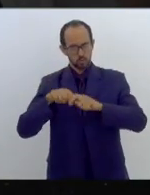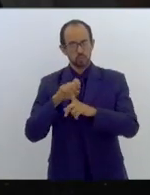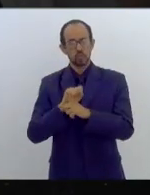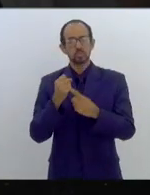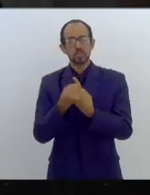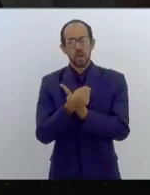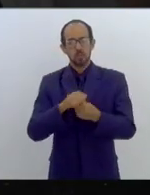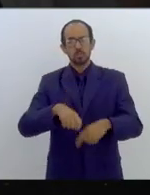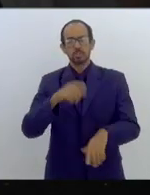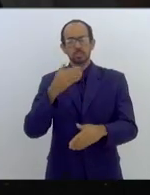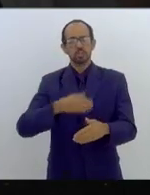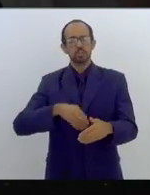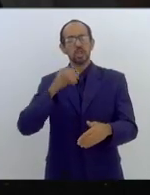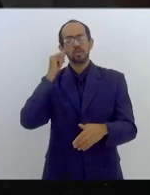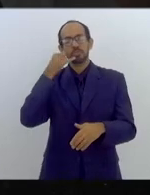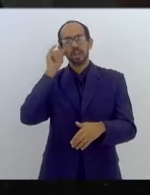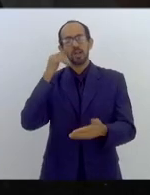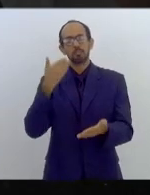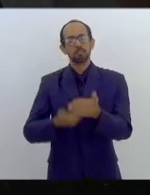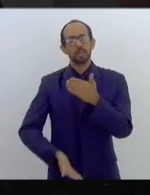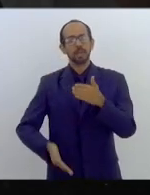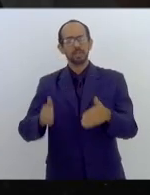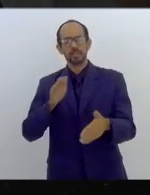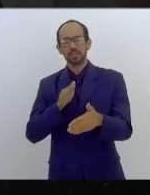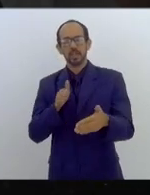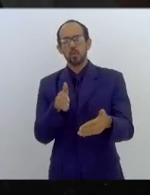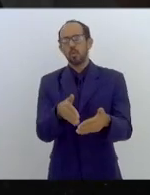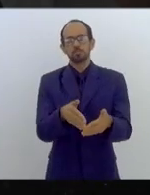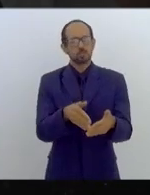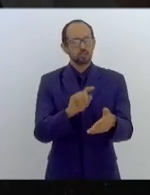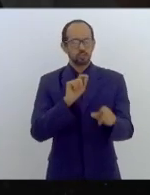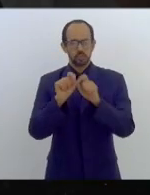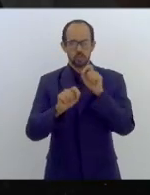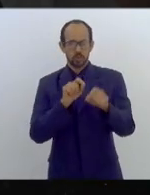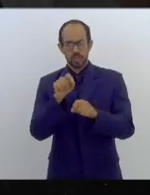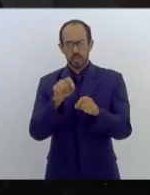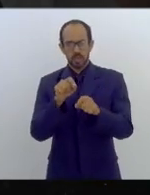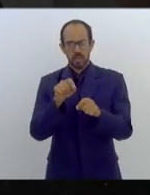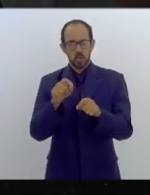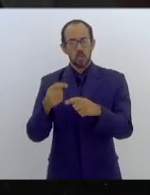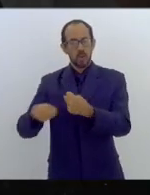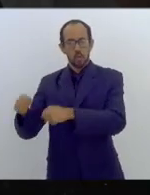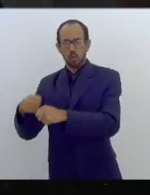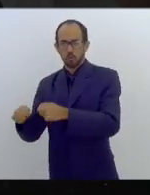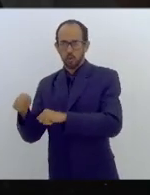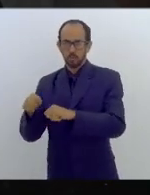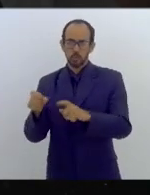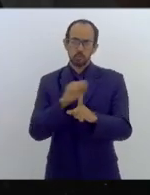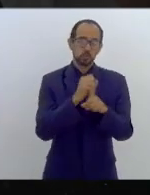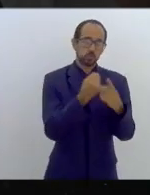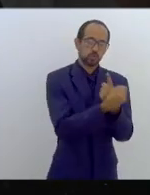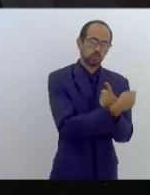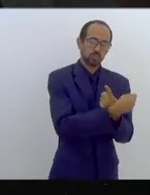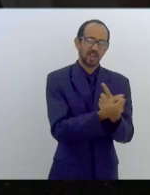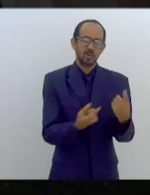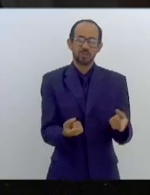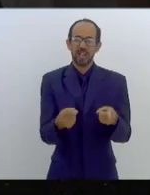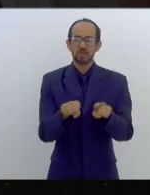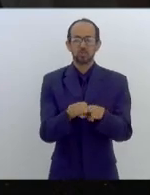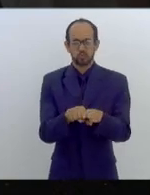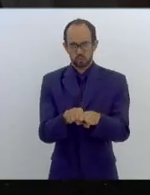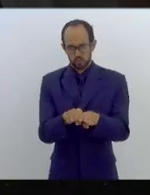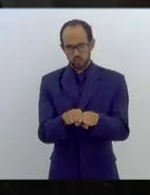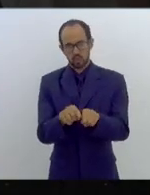vista, né, esta indissociabilidade entre a dimensão econômica e a dimensão social em qualquer projeto